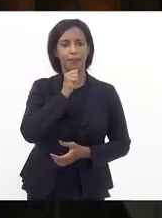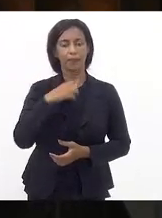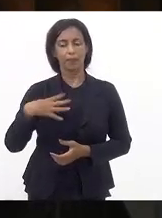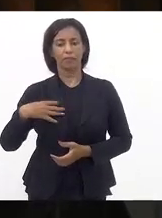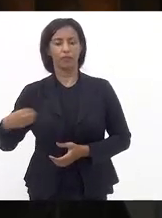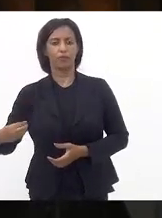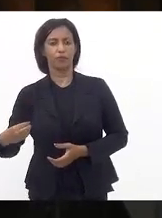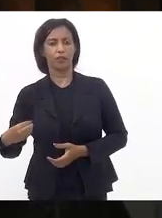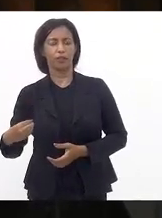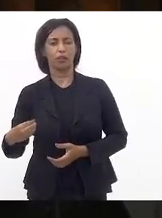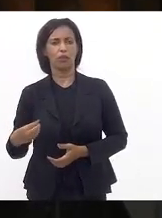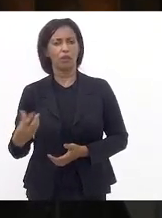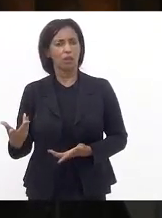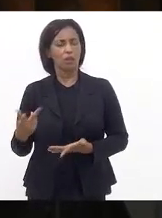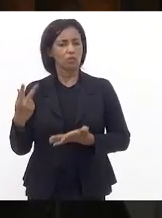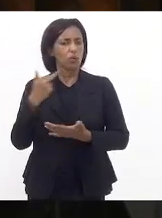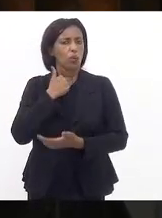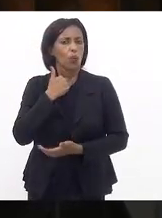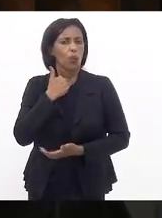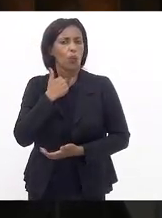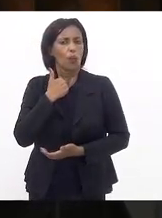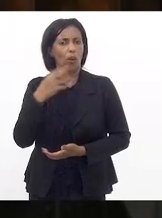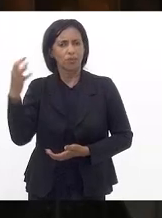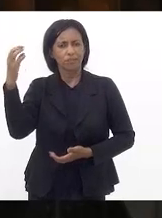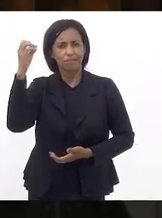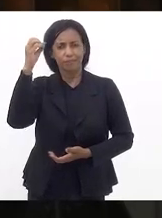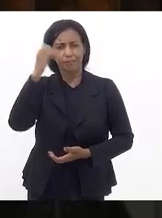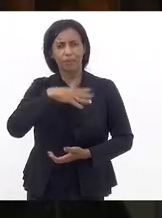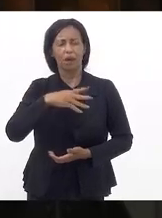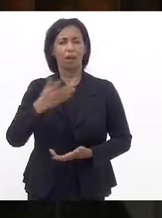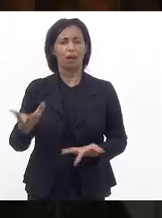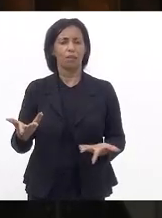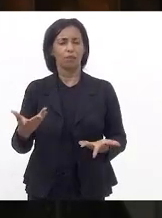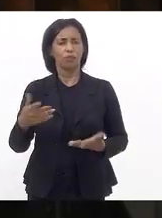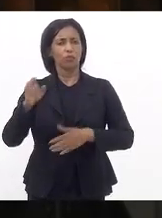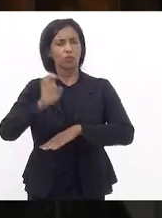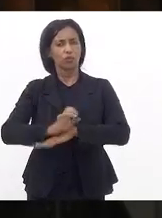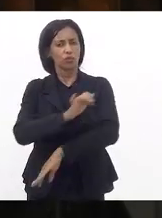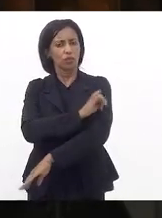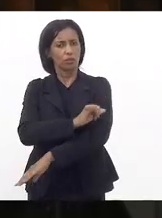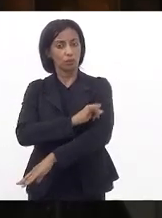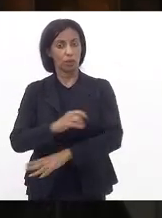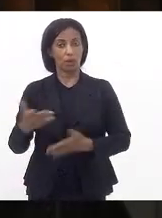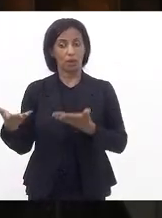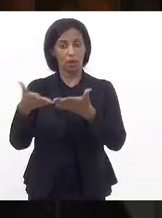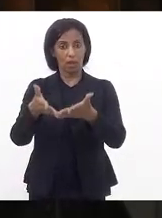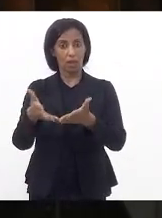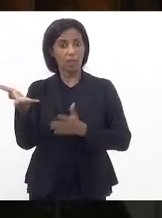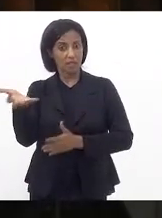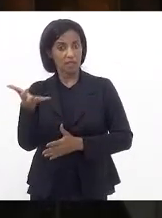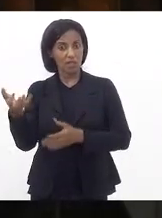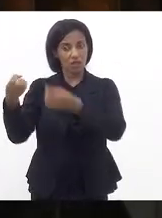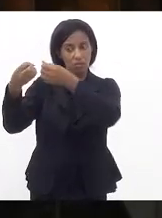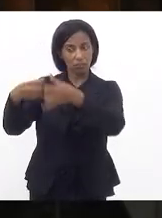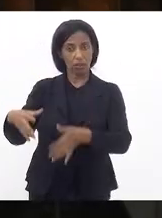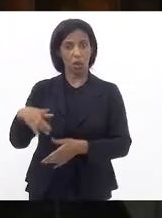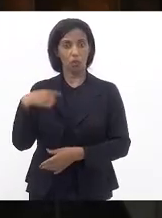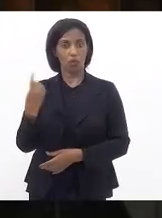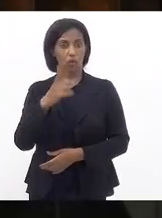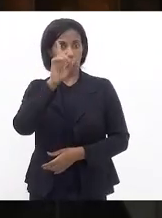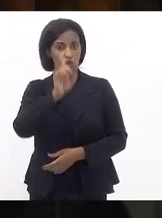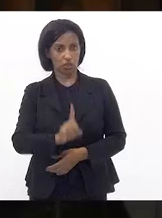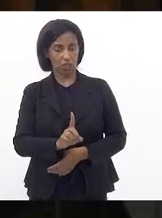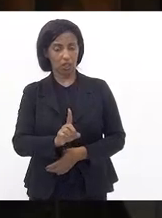nos nossos filhos e só absurdo isso é uma aberração que estão fazendo aqui no Rio de Janeiro aliás esses que querem essencial nosso